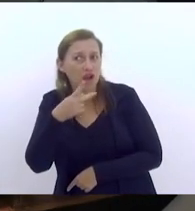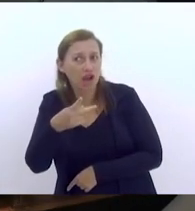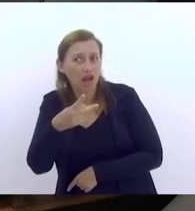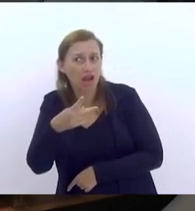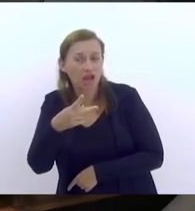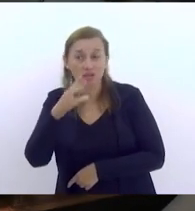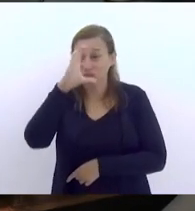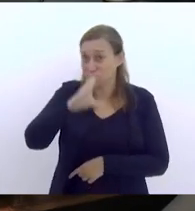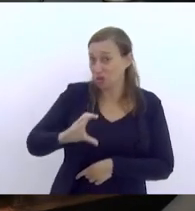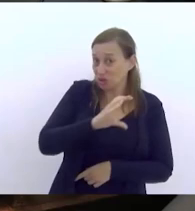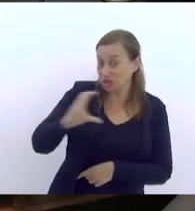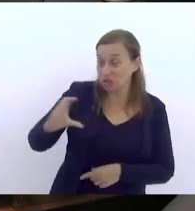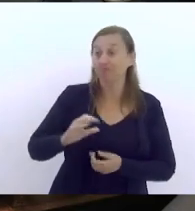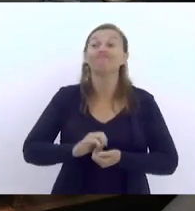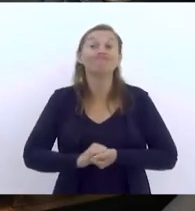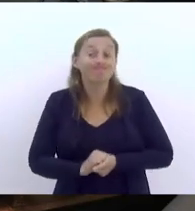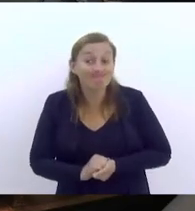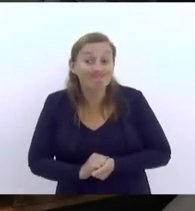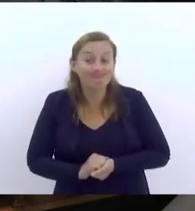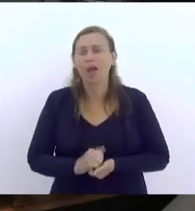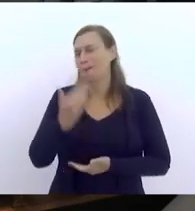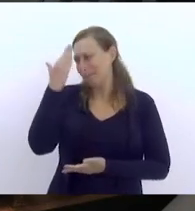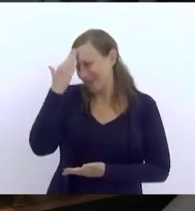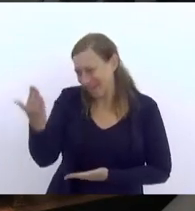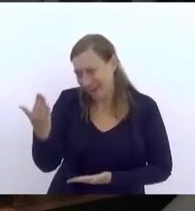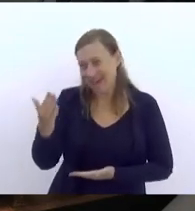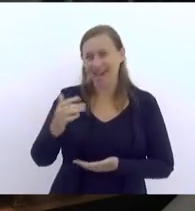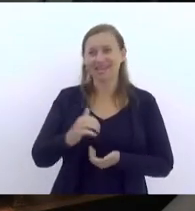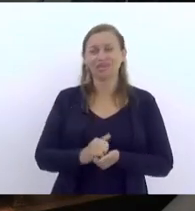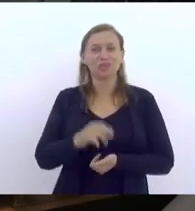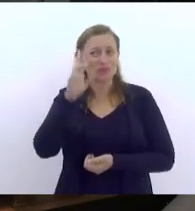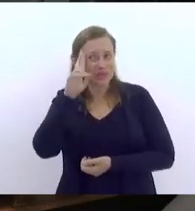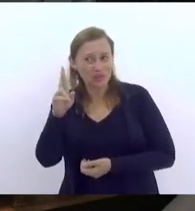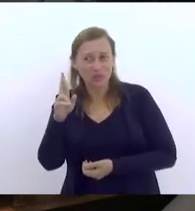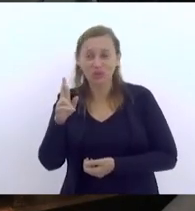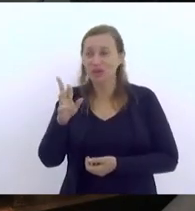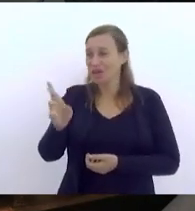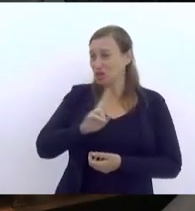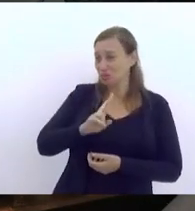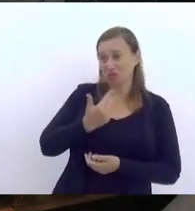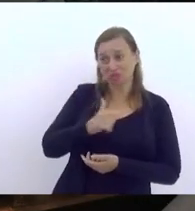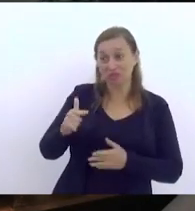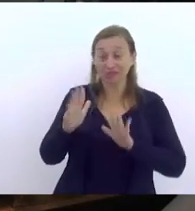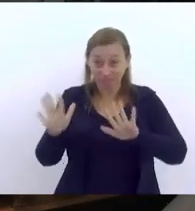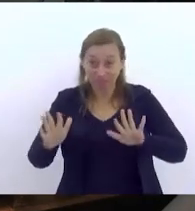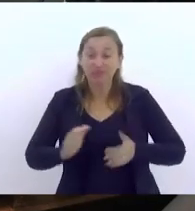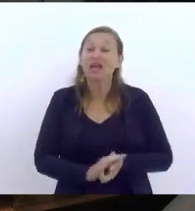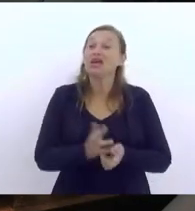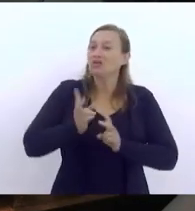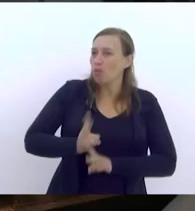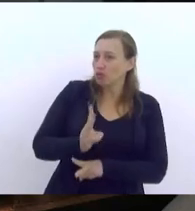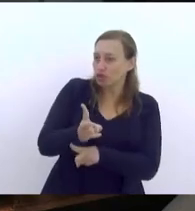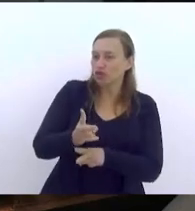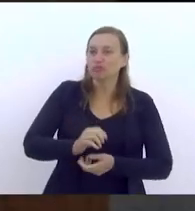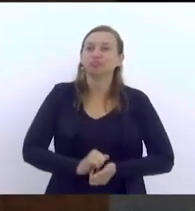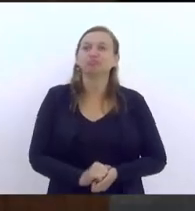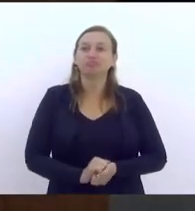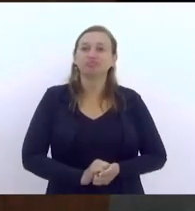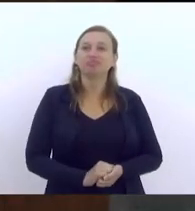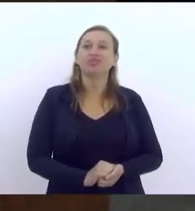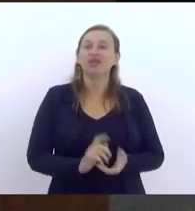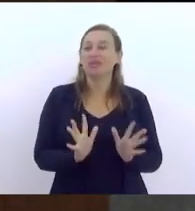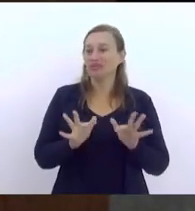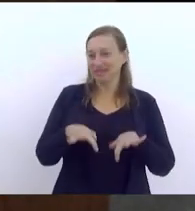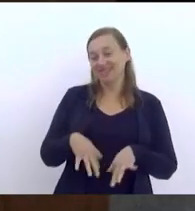do catolicismo? Obrigado, só não tem resposta. Mas olha só. Então, vamos continuar. Ele disse, só para